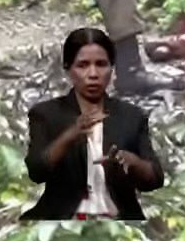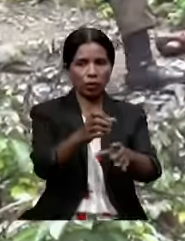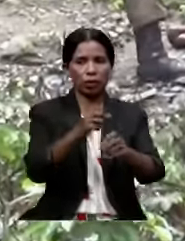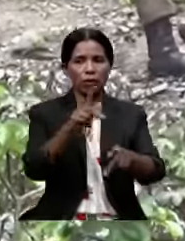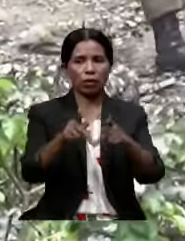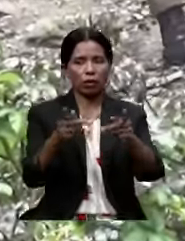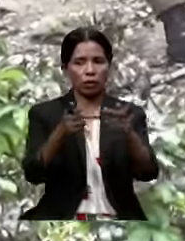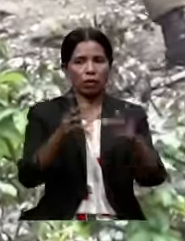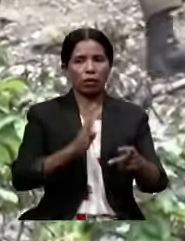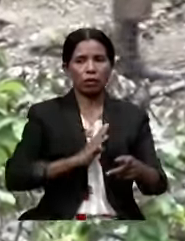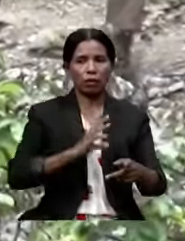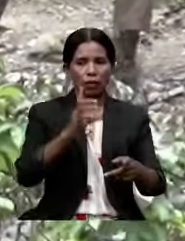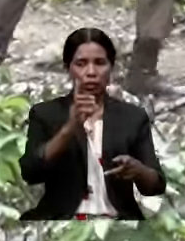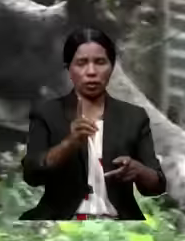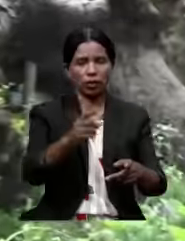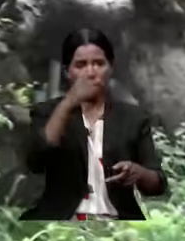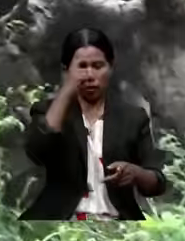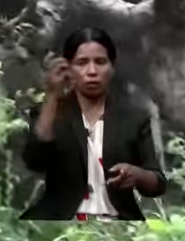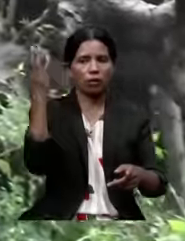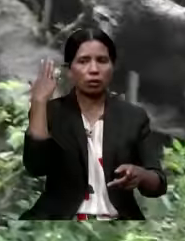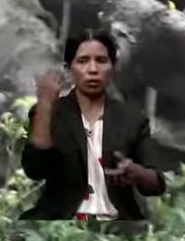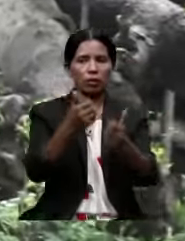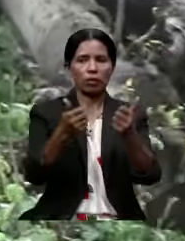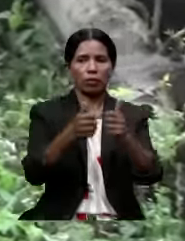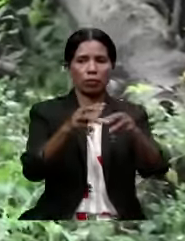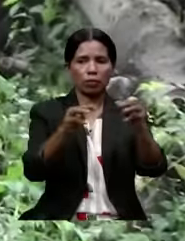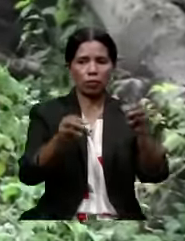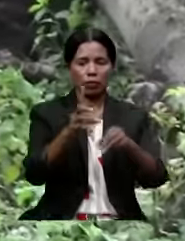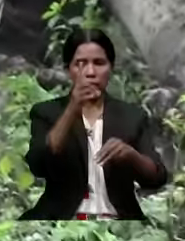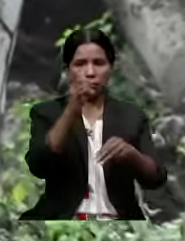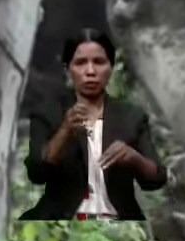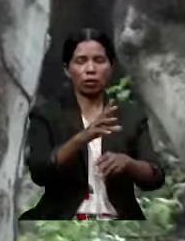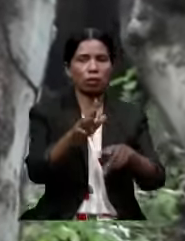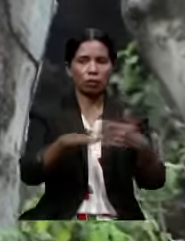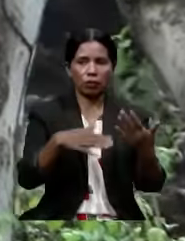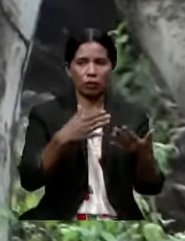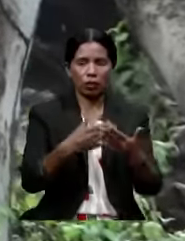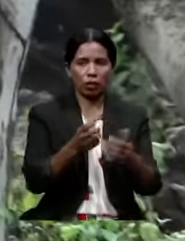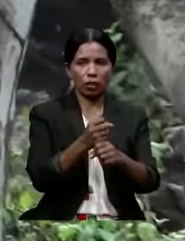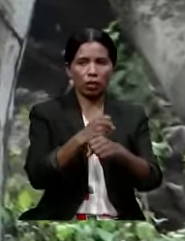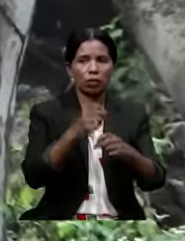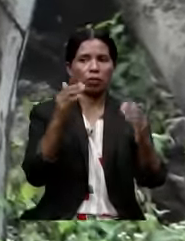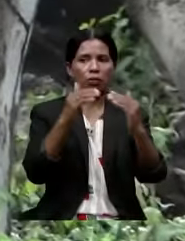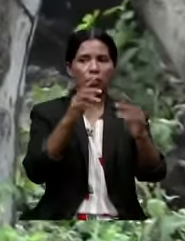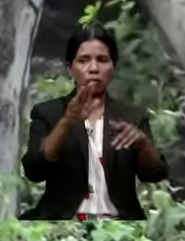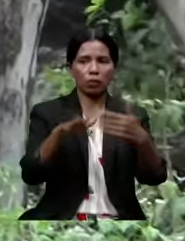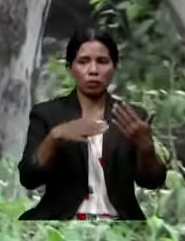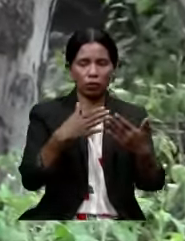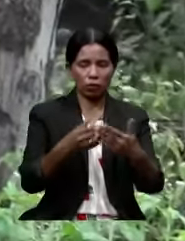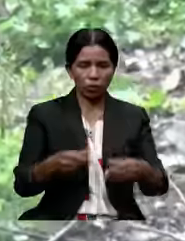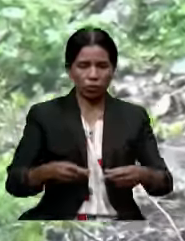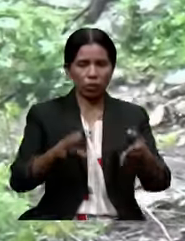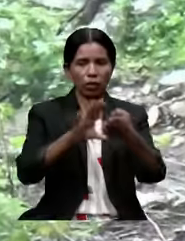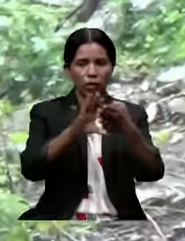iha area Bidau Santana ne, tambah antes ne, autoridade munisipio dili ho autoridade lokal sira, halo ona encontro ho komunidade, ho di fo